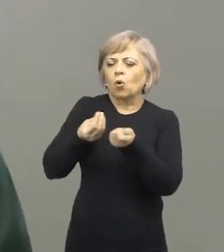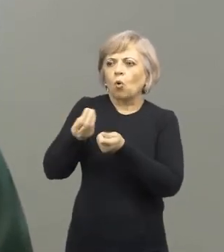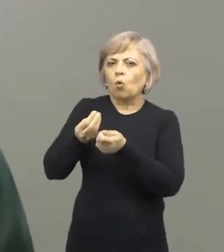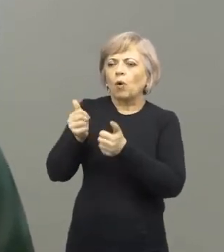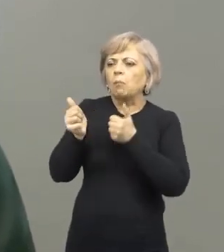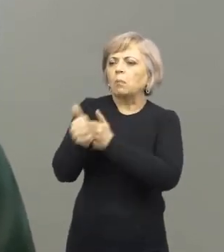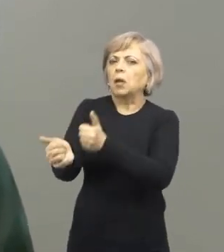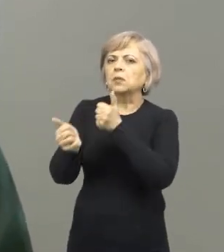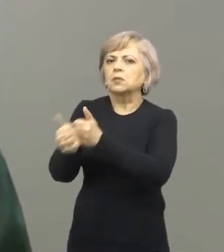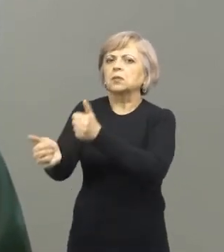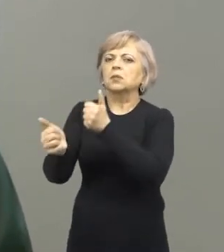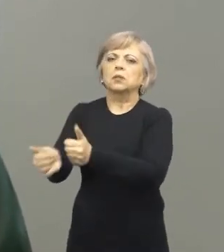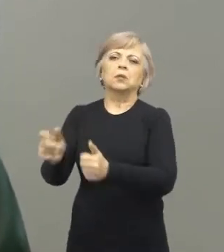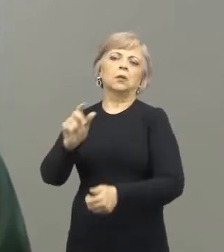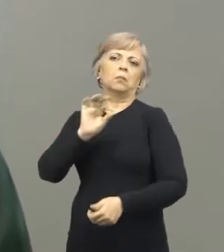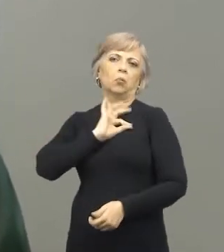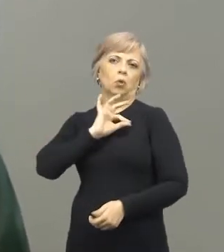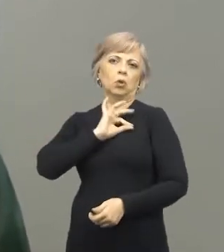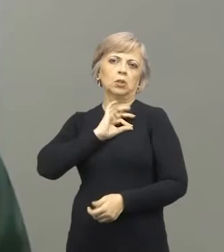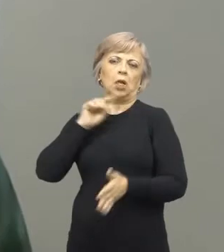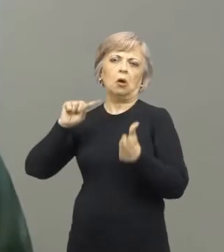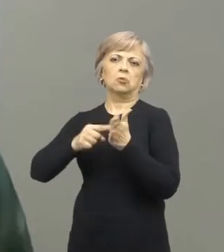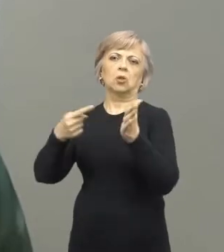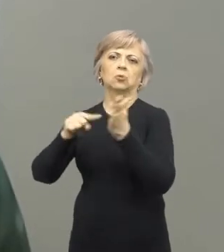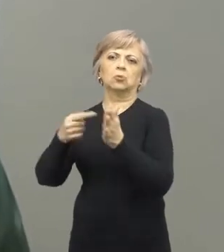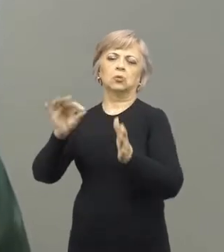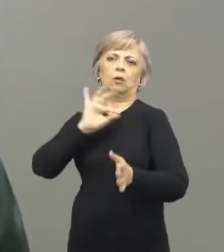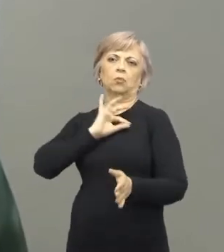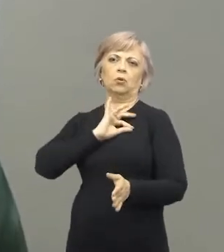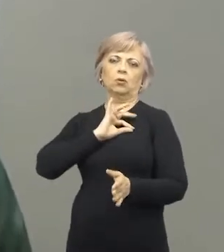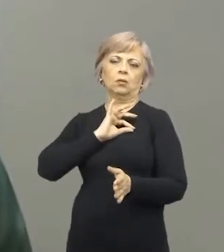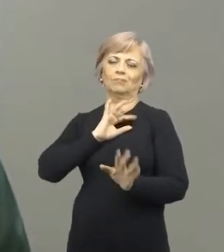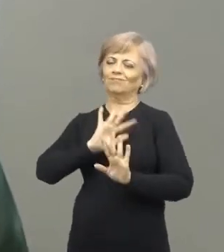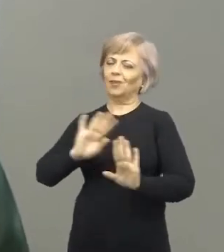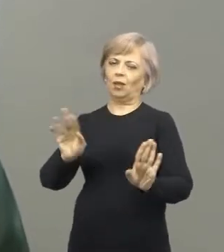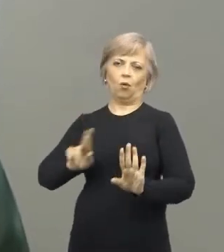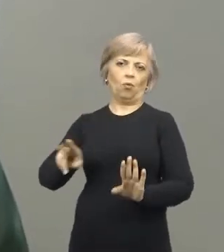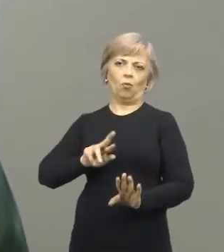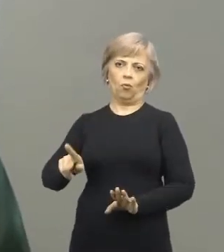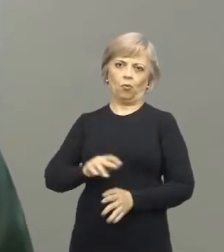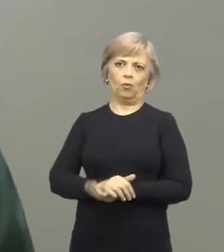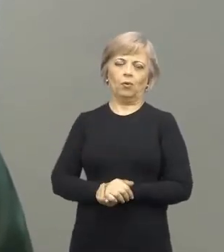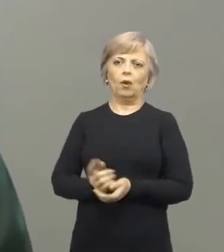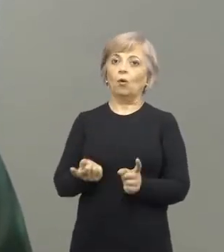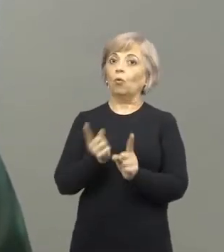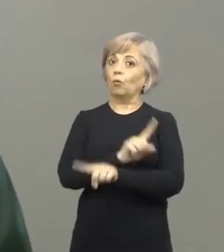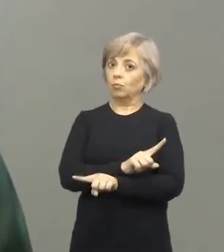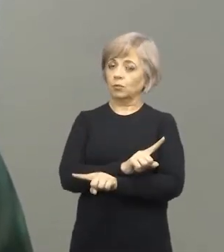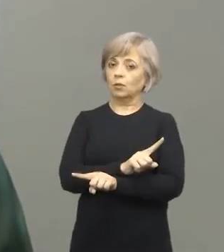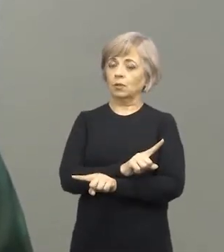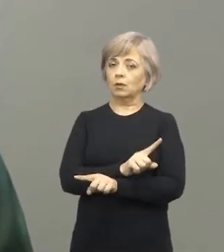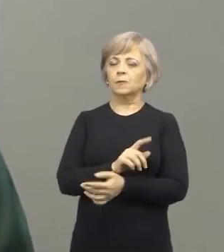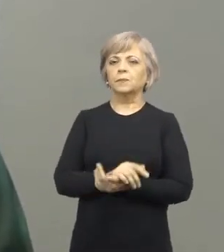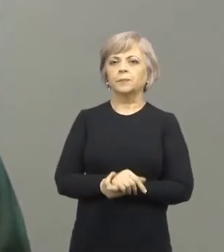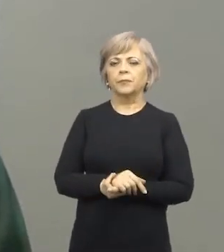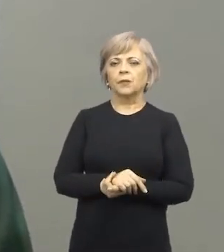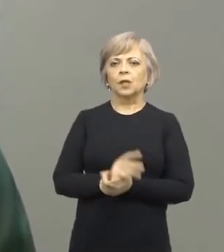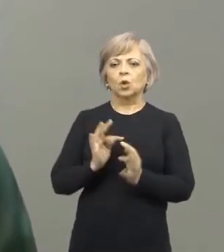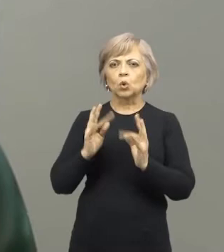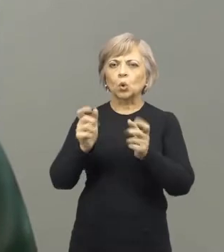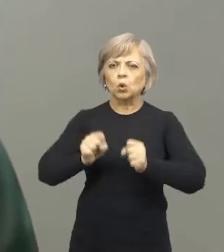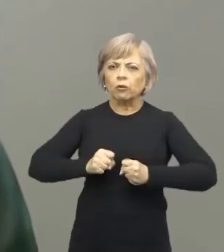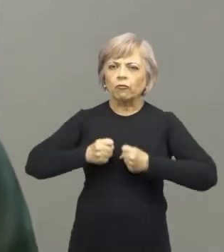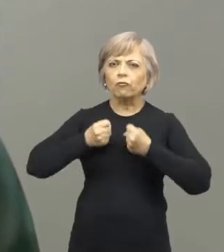perseguir policiais e denunciar policiais, longe de ser isso, ao contrário. Em toda